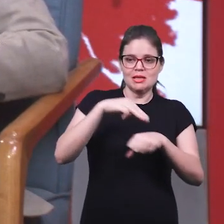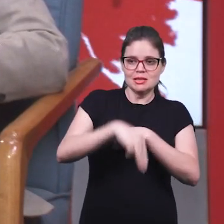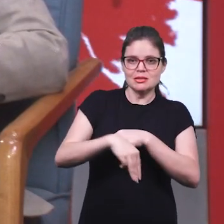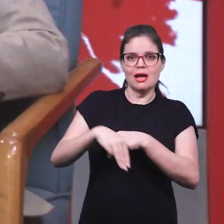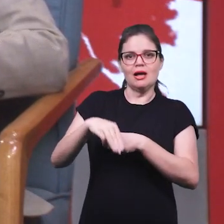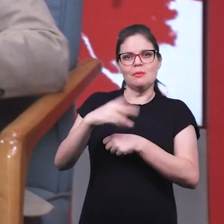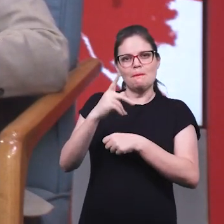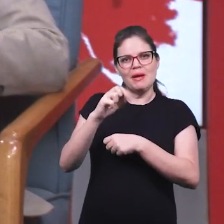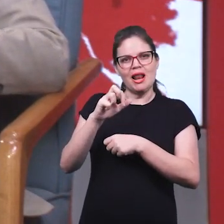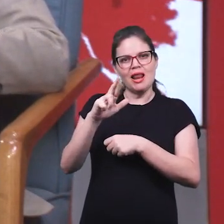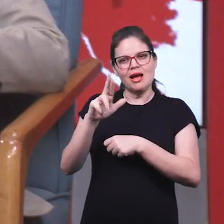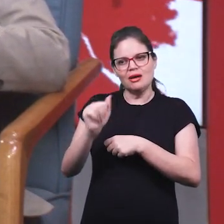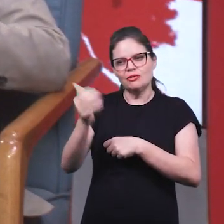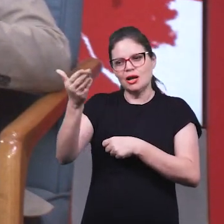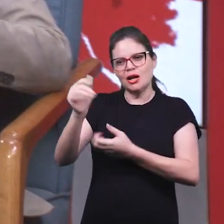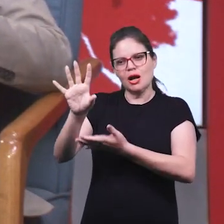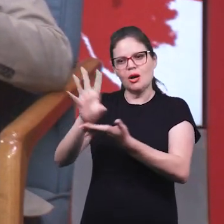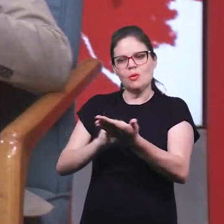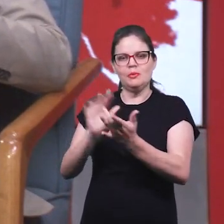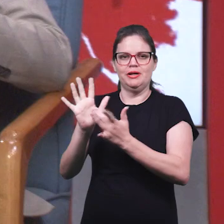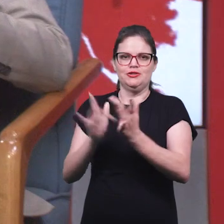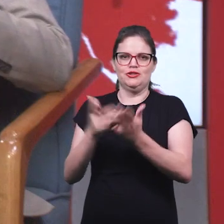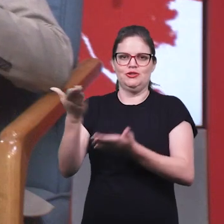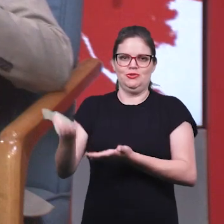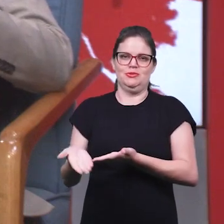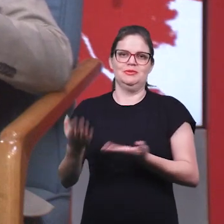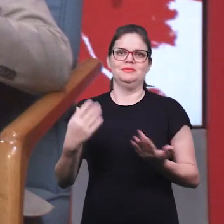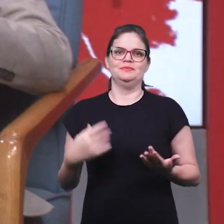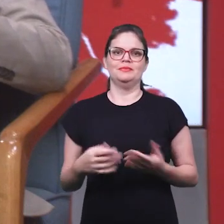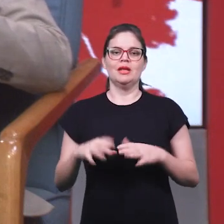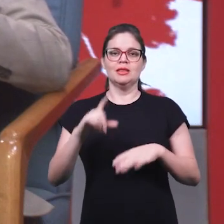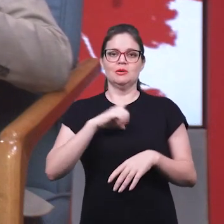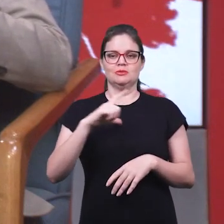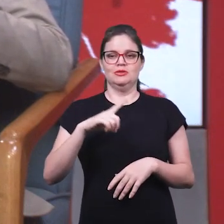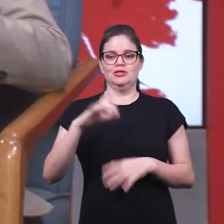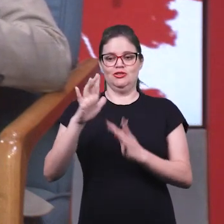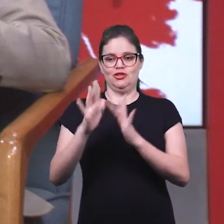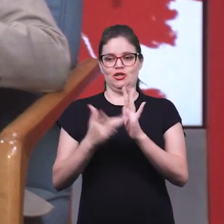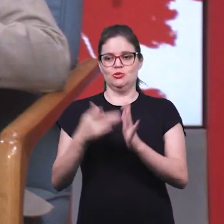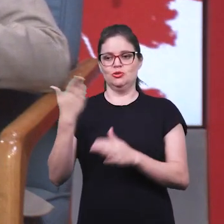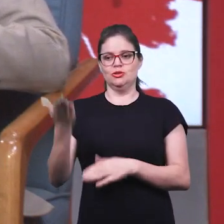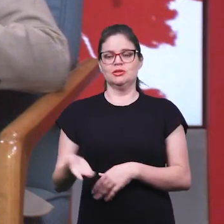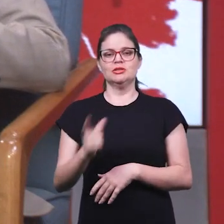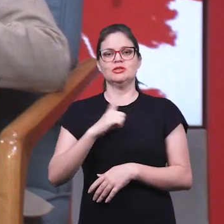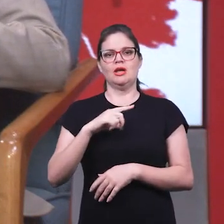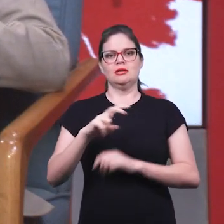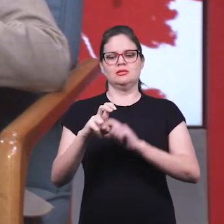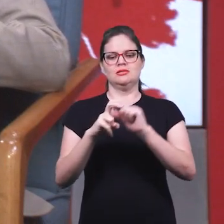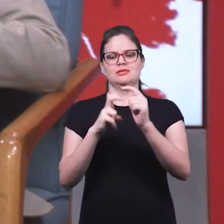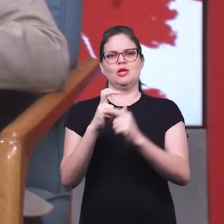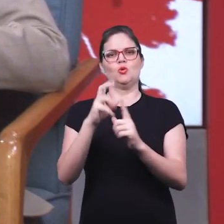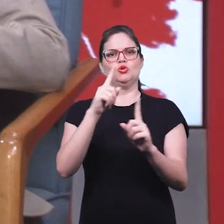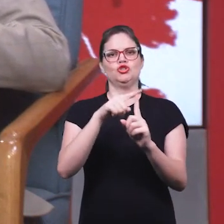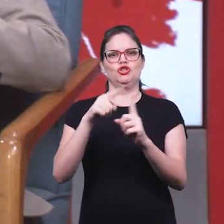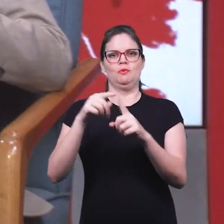os ministérios, todos os 5 ministérios que estão descritos na carta de Paulo